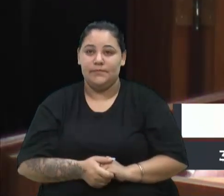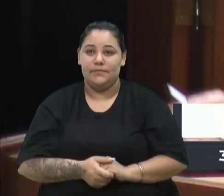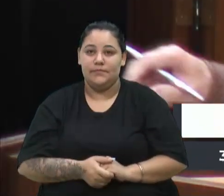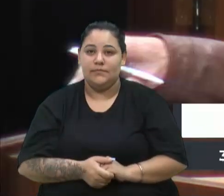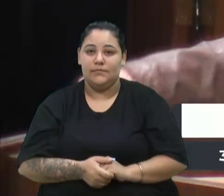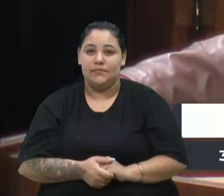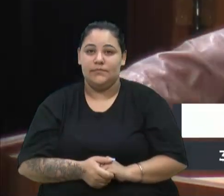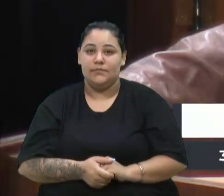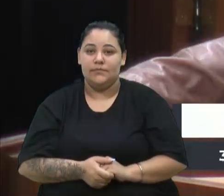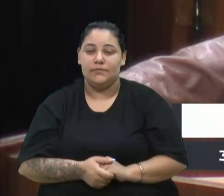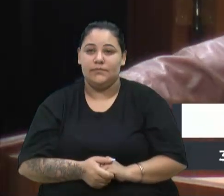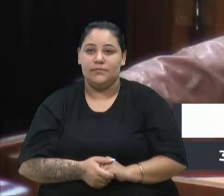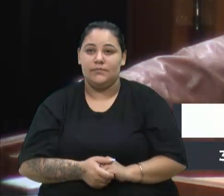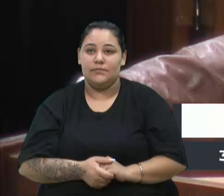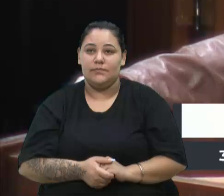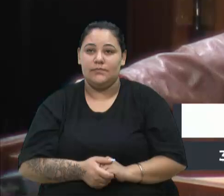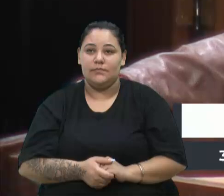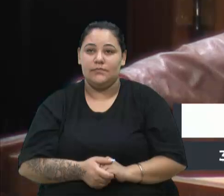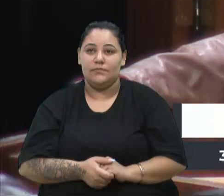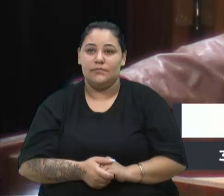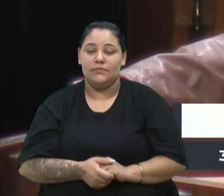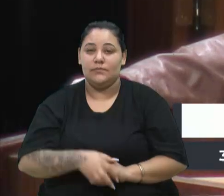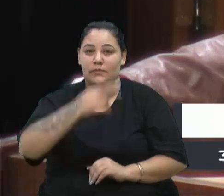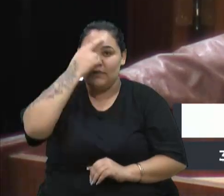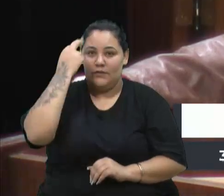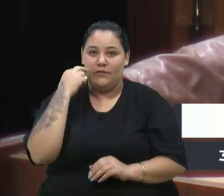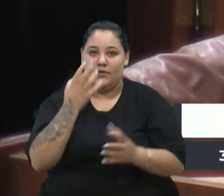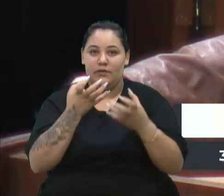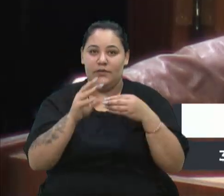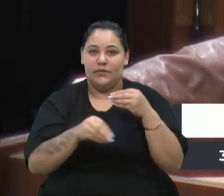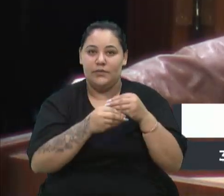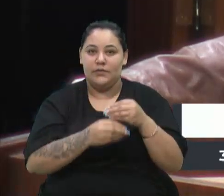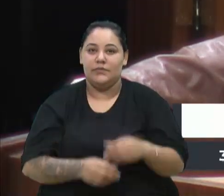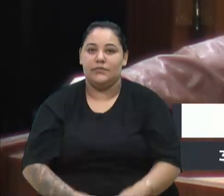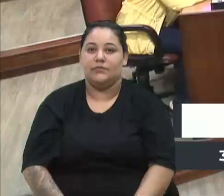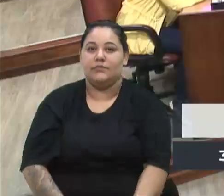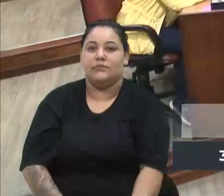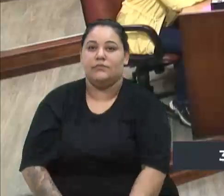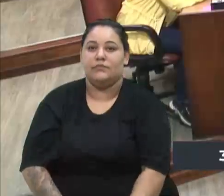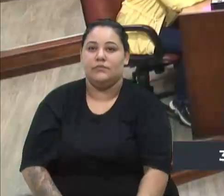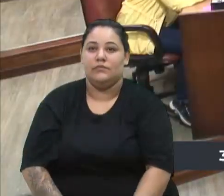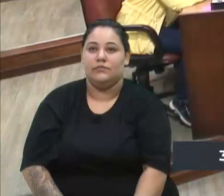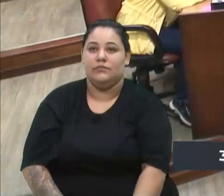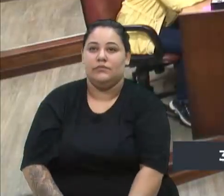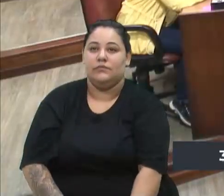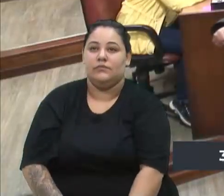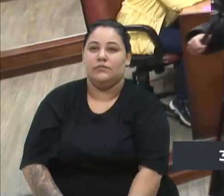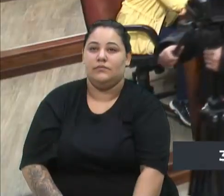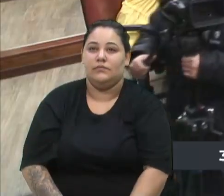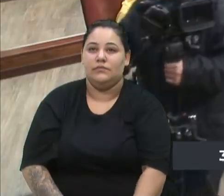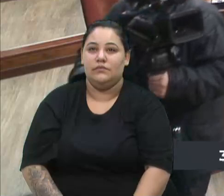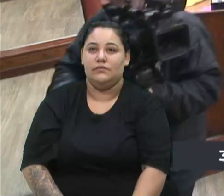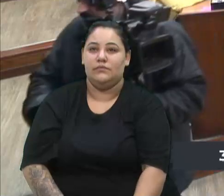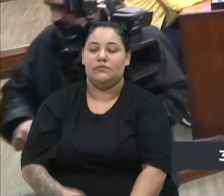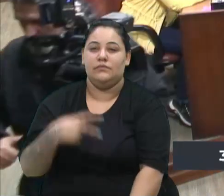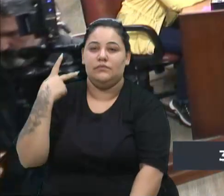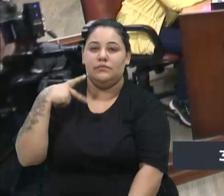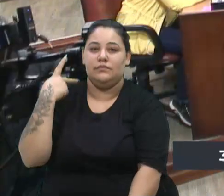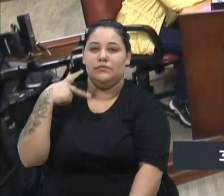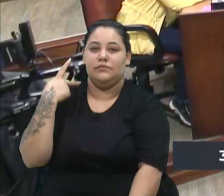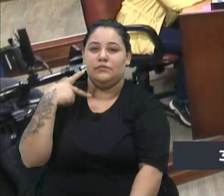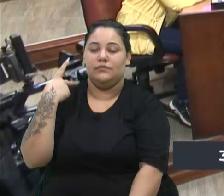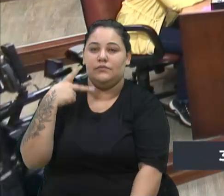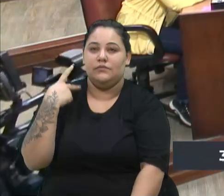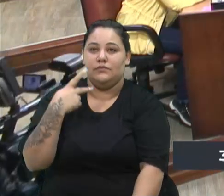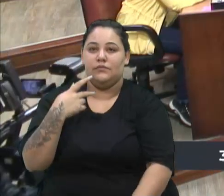O colega Rafael Bueno. Vereador Camilles, primeiro eu quero parabenizar, né, esse